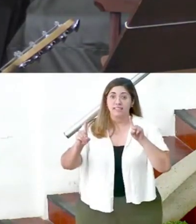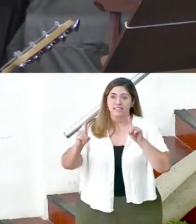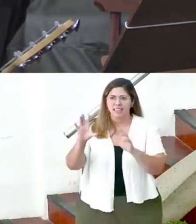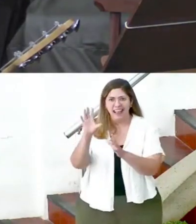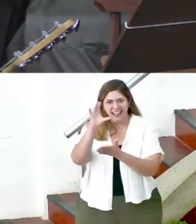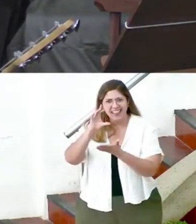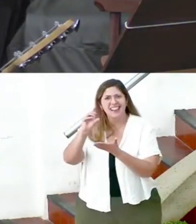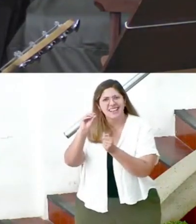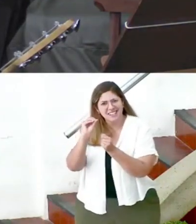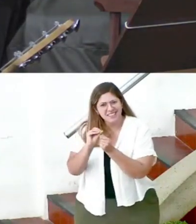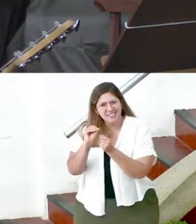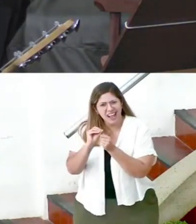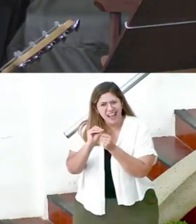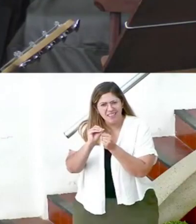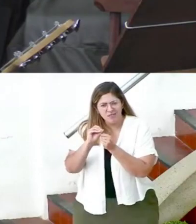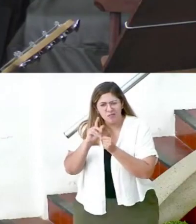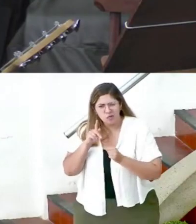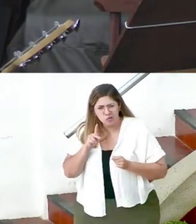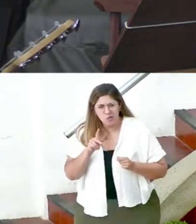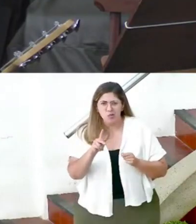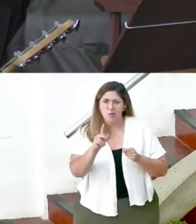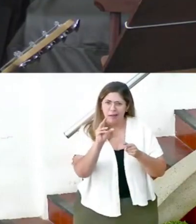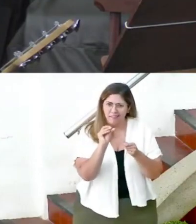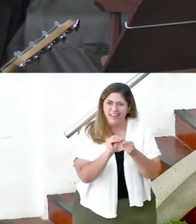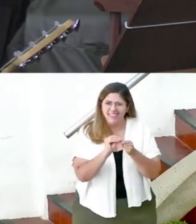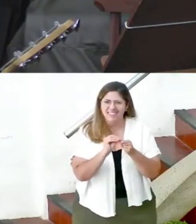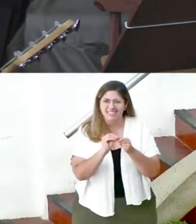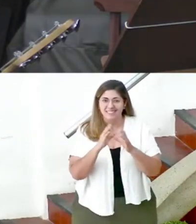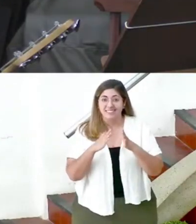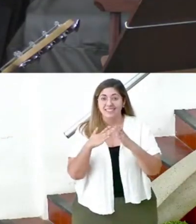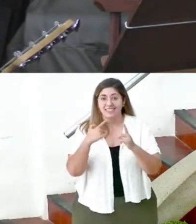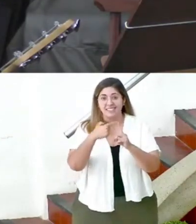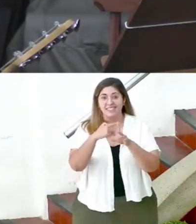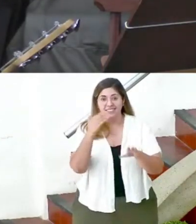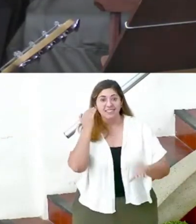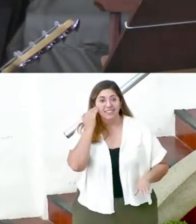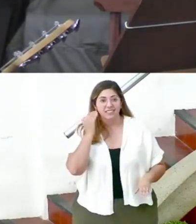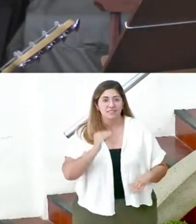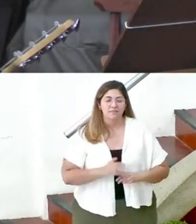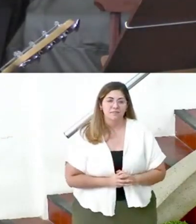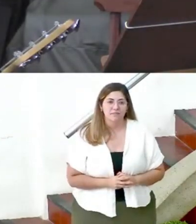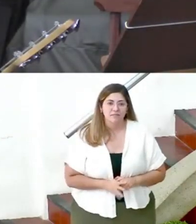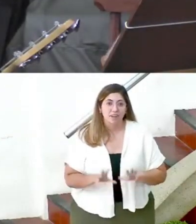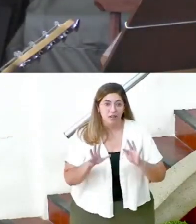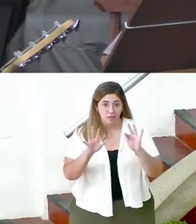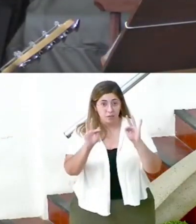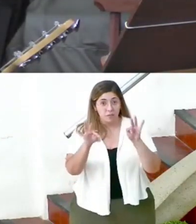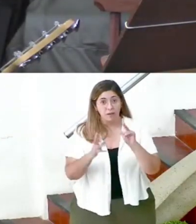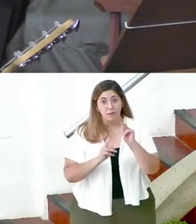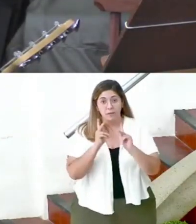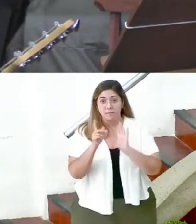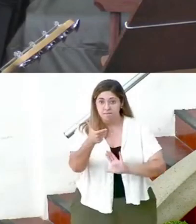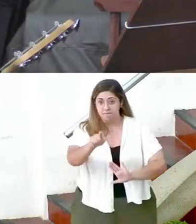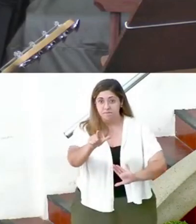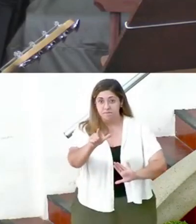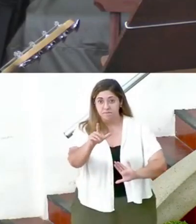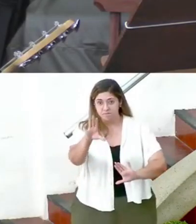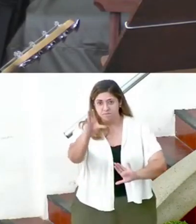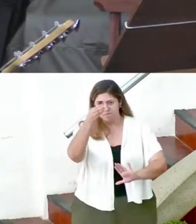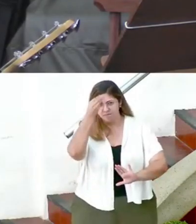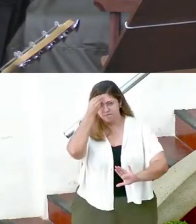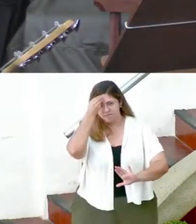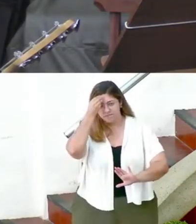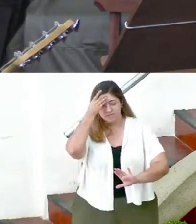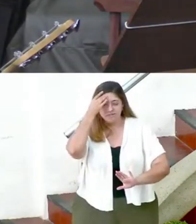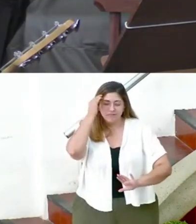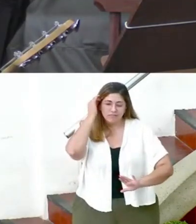ou estava ainda fazendo naquela igreja. Essa vai ser a nossa aplicação final. Lá no final eu vou lembrar você disso. O que Deus está fazendo em